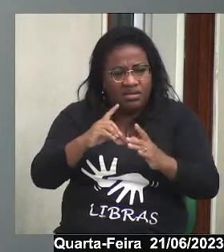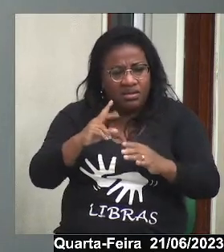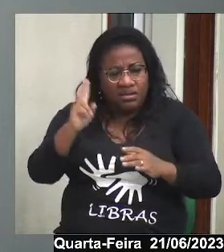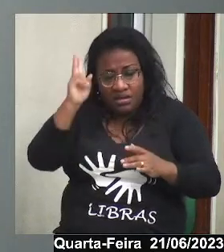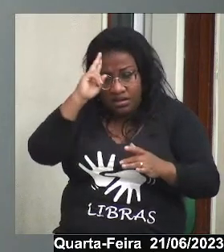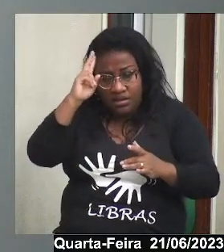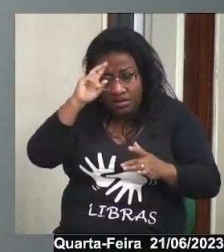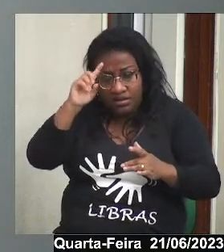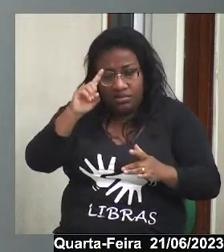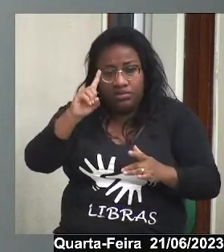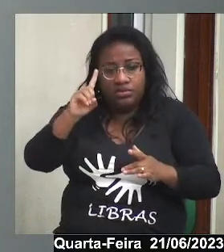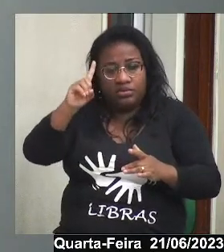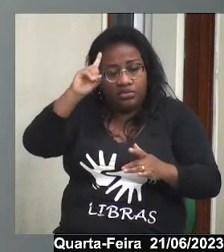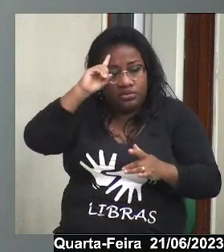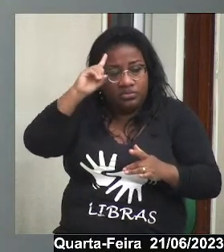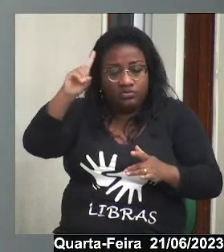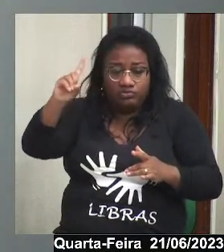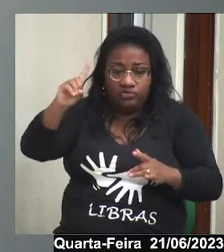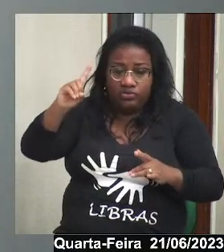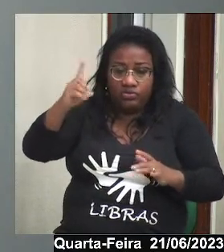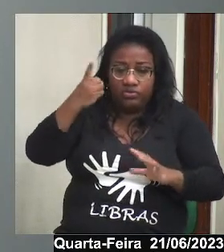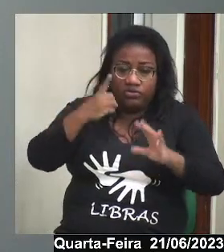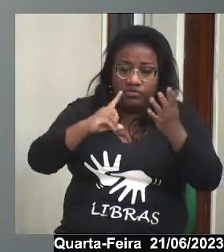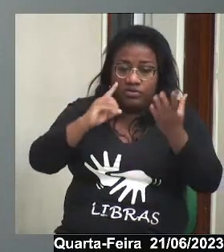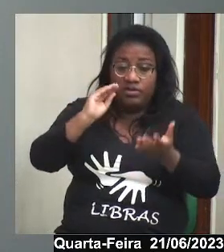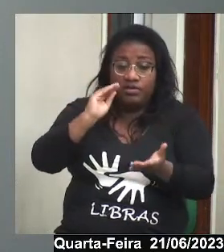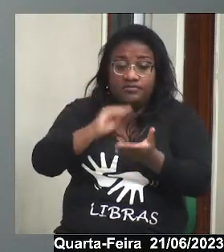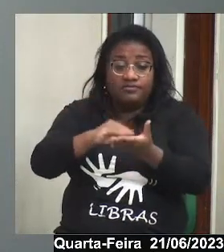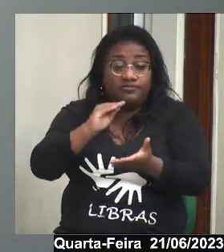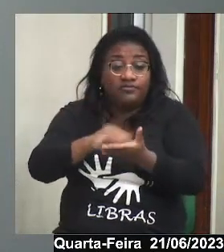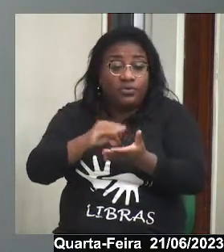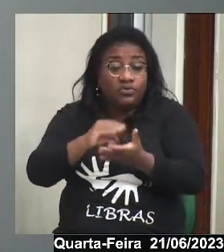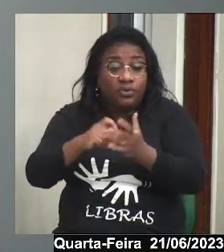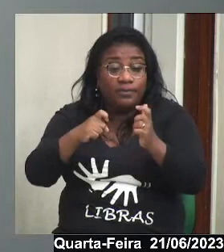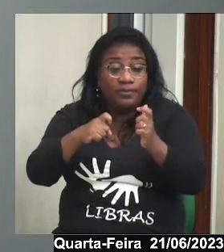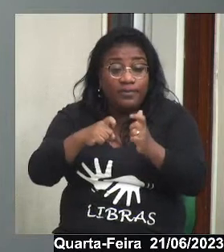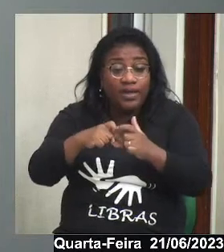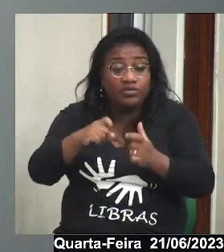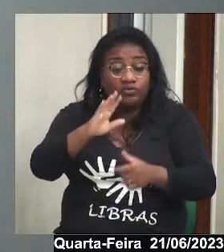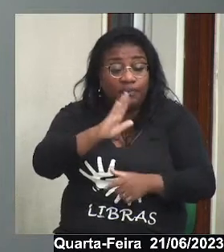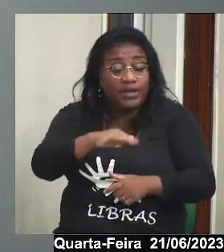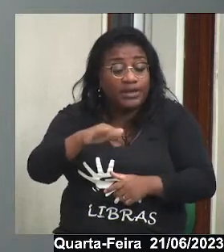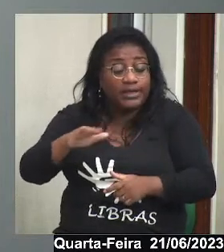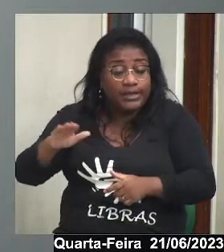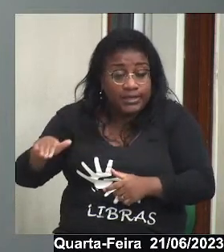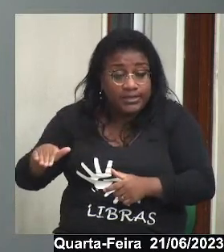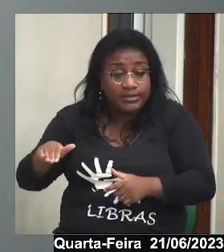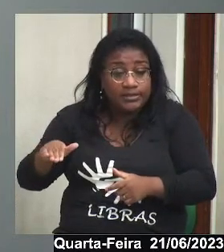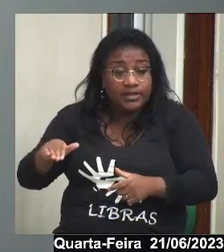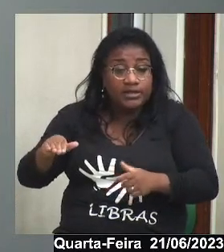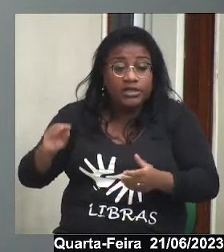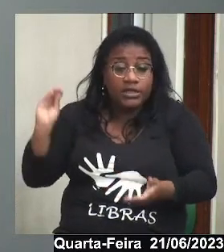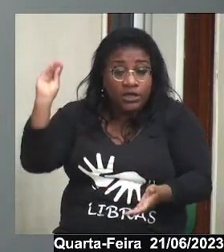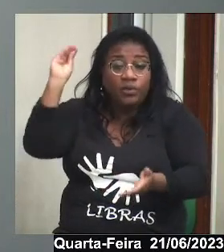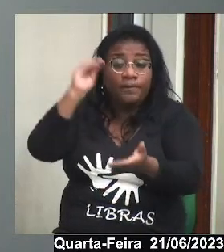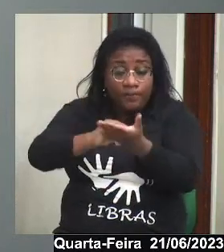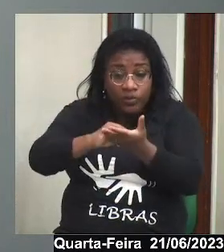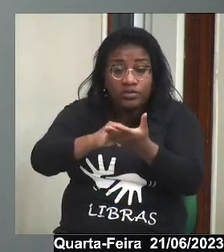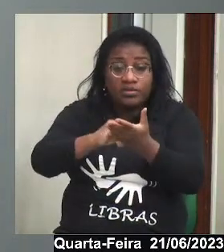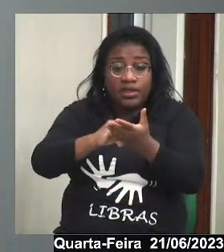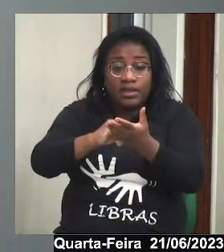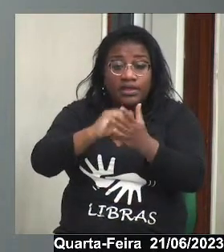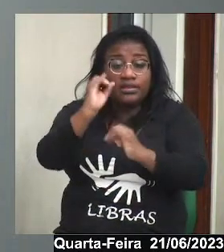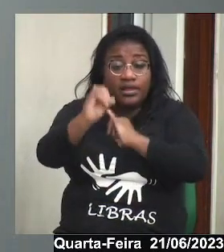que no dia do carnanejo, senhores, faltou pediatra na UPA do Santo Eduardo. E eu fiz questão de postar